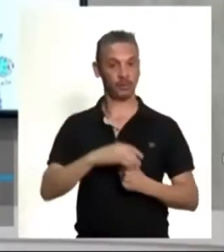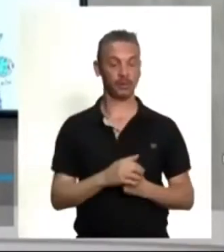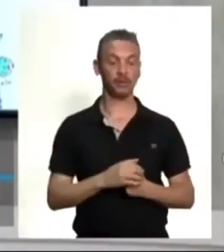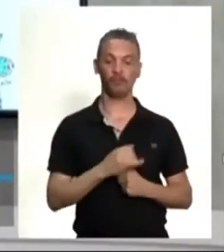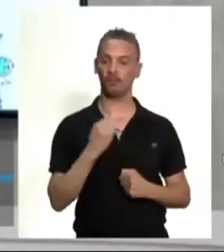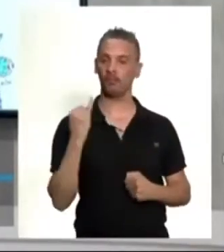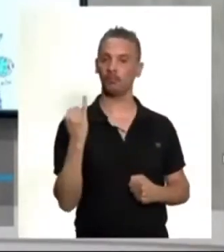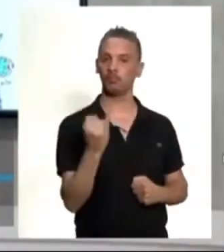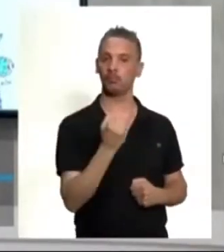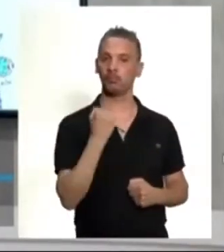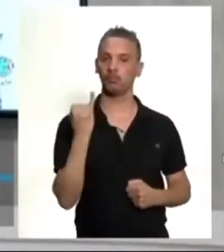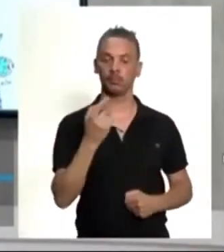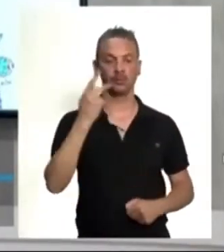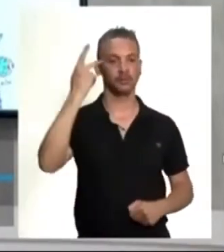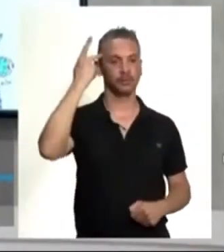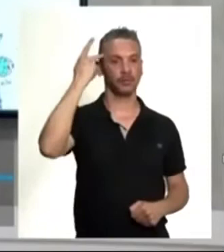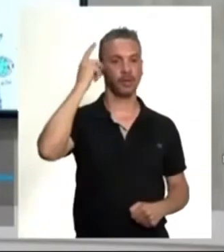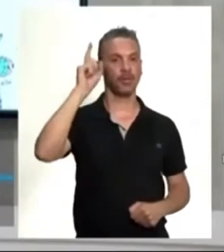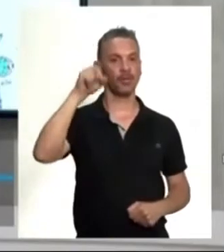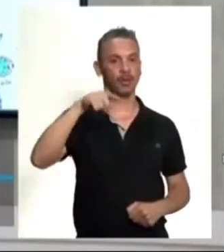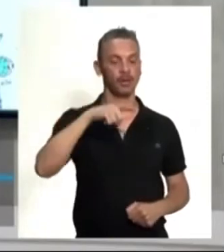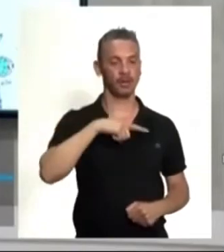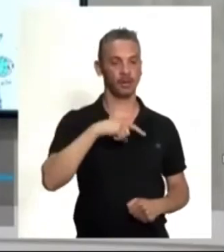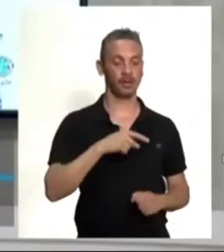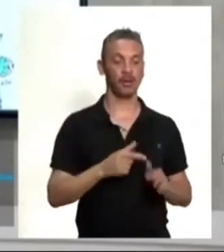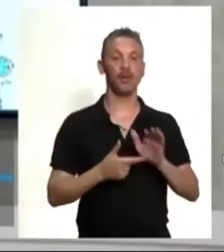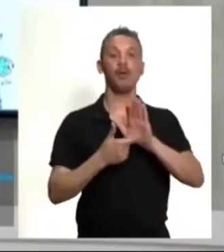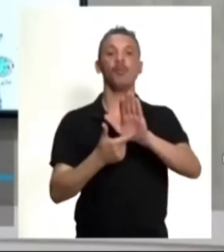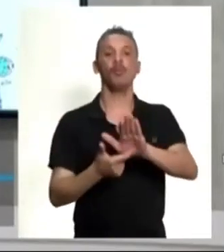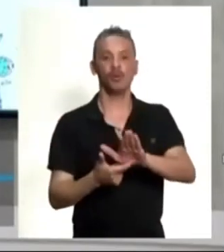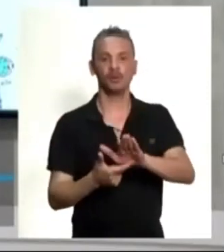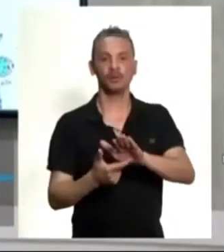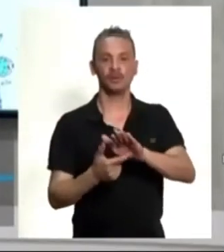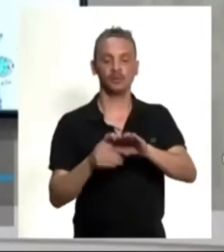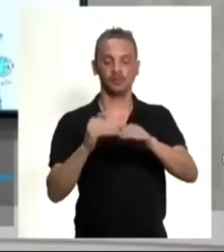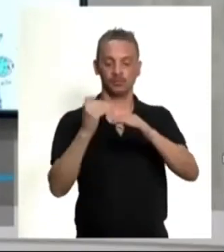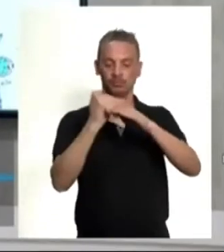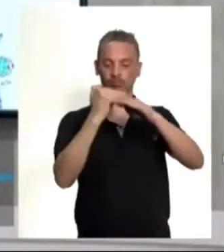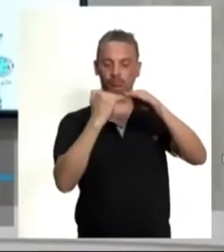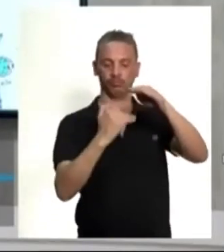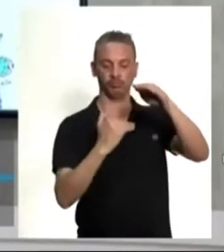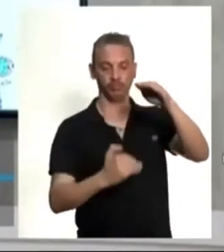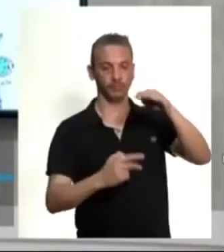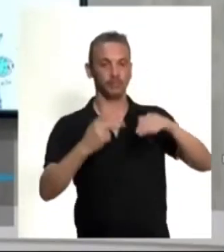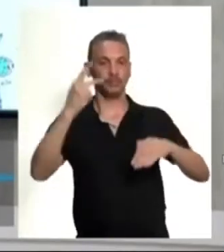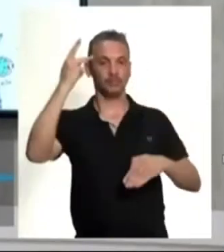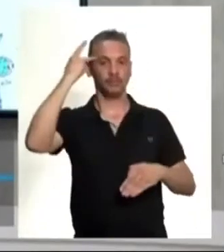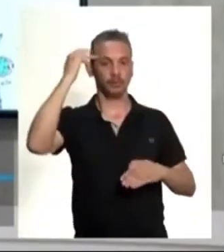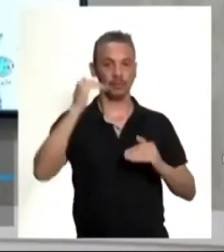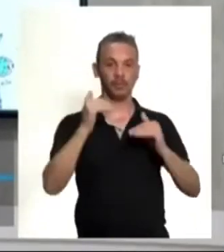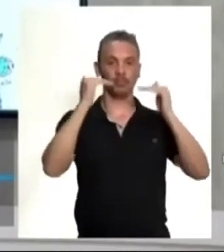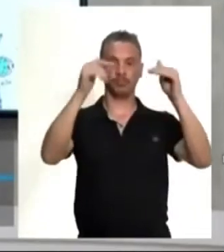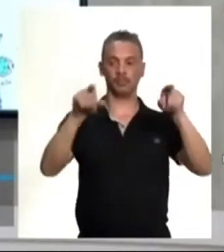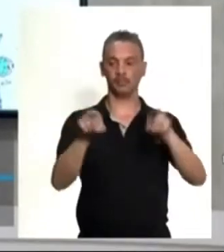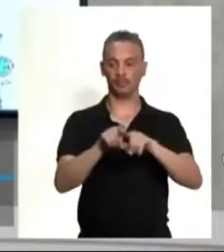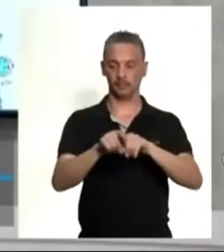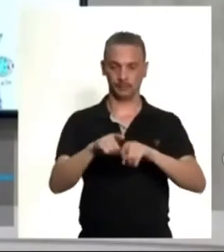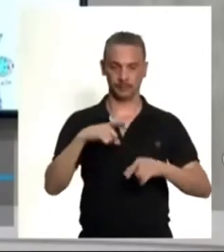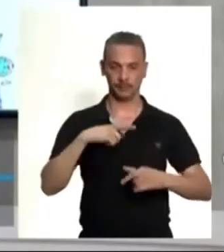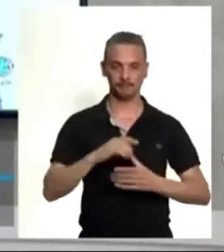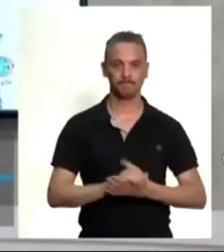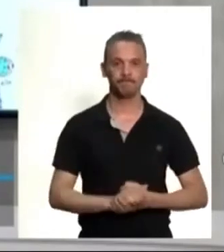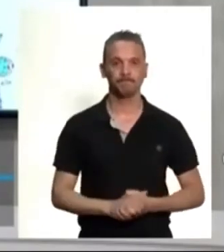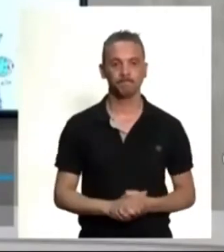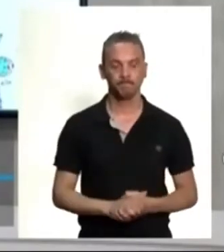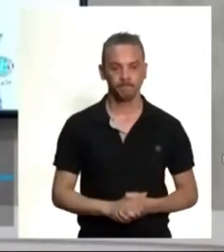de polarização de São Paulo é grande. Isso demonstra que dentro dessa hierarquia São Paulo está lá no topo. Beleza?